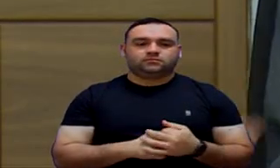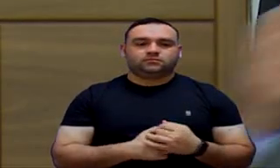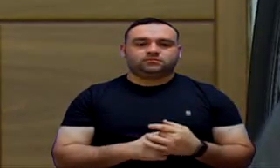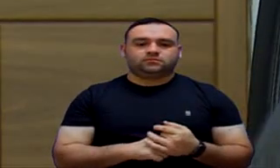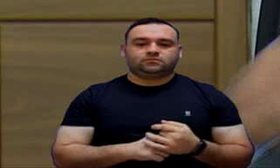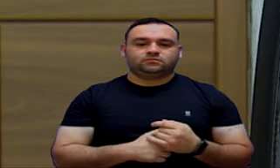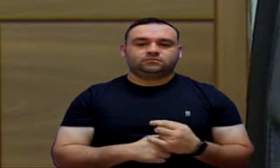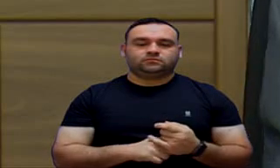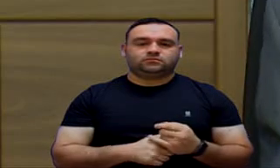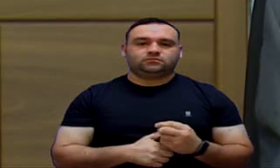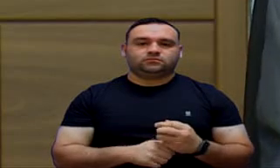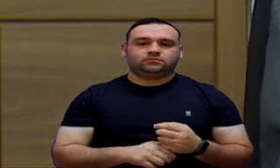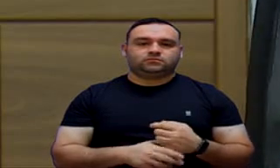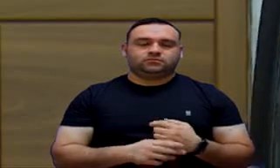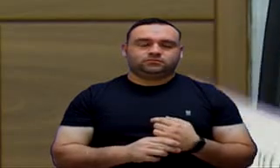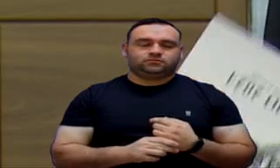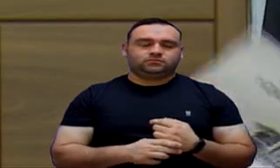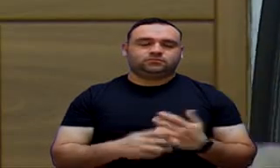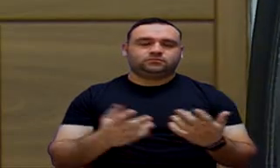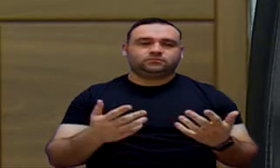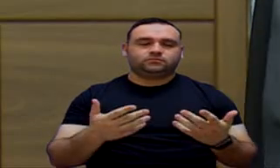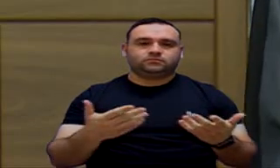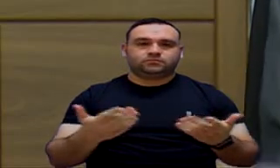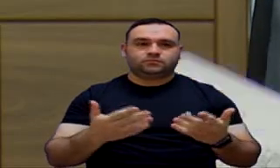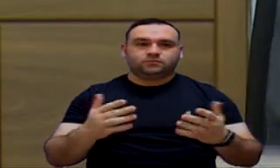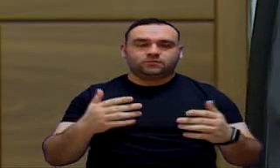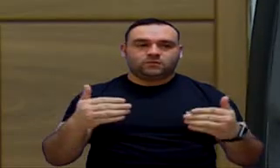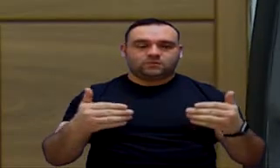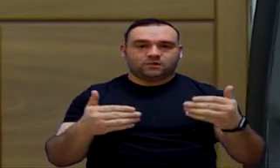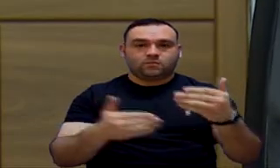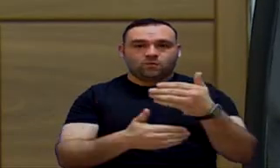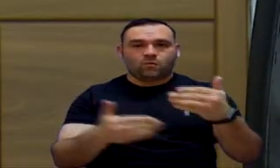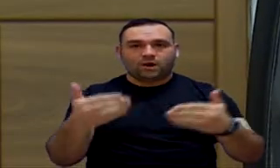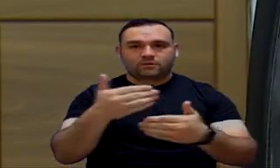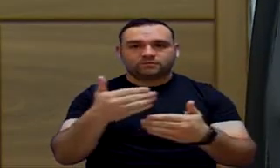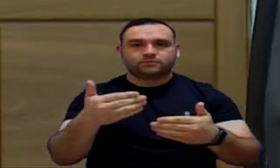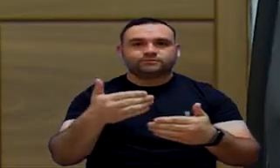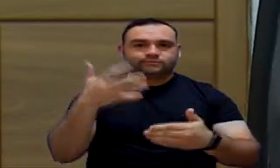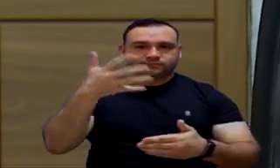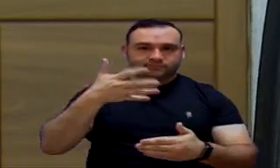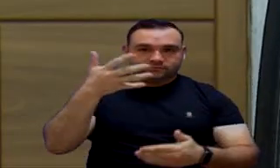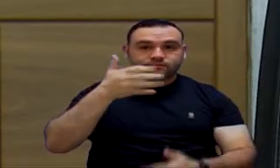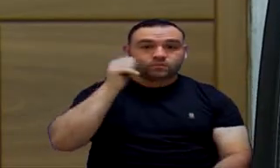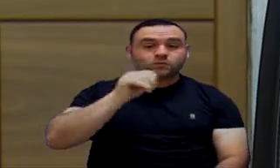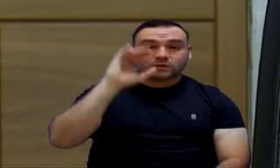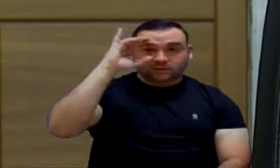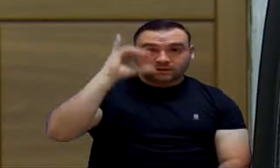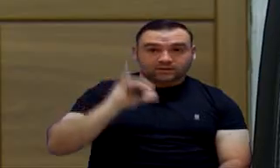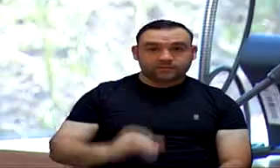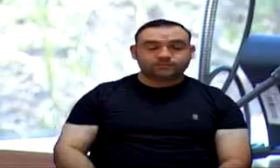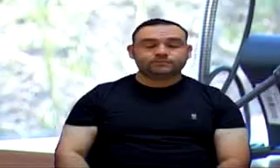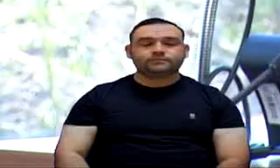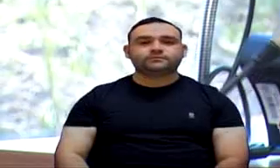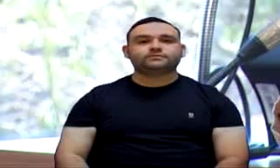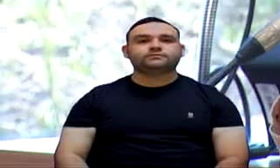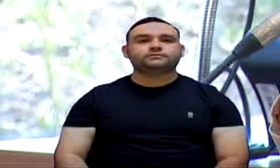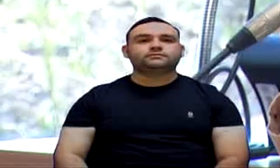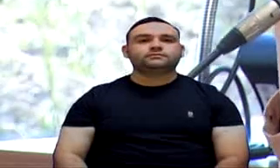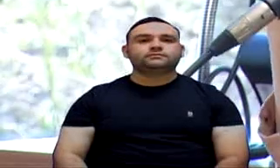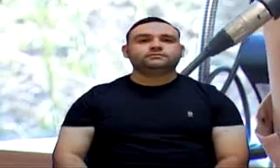tem bastante Bom vamos lá então pelo menos a palavra é a vereadora e Ana